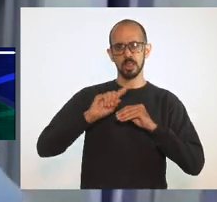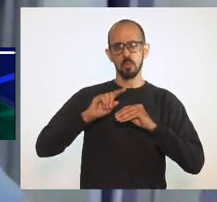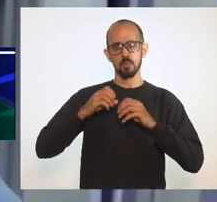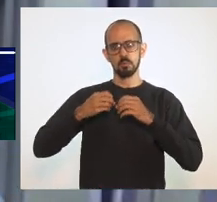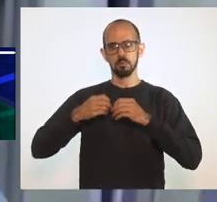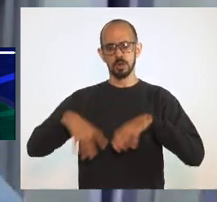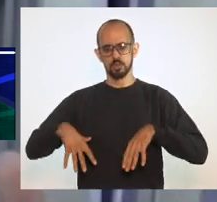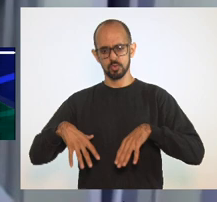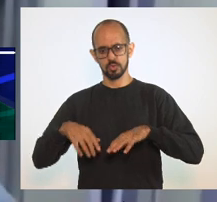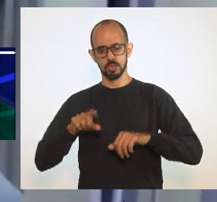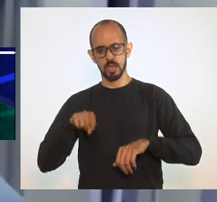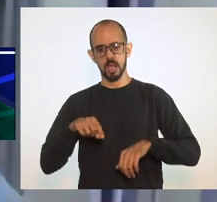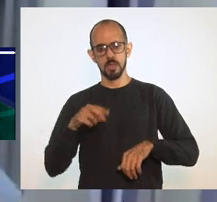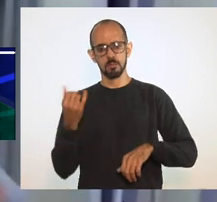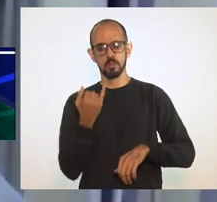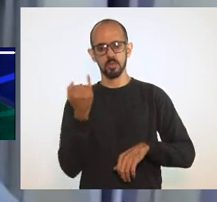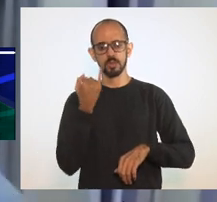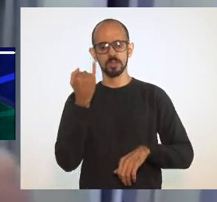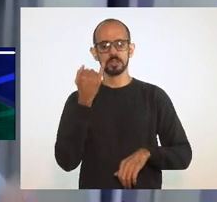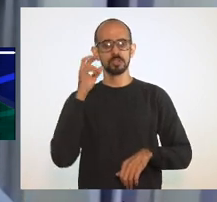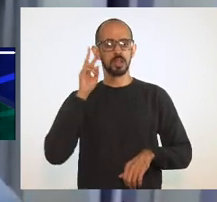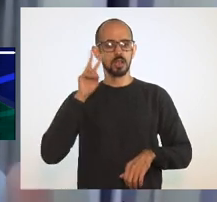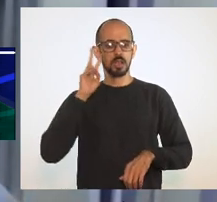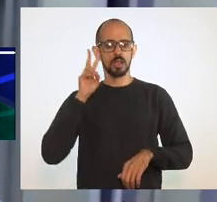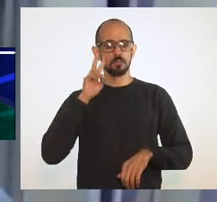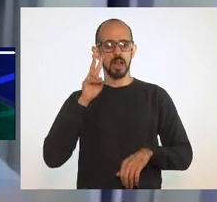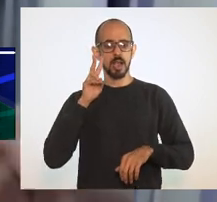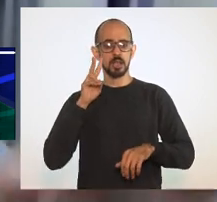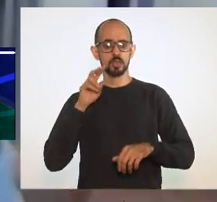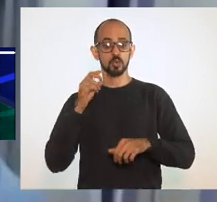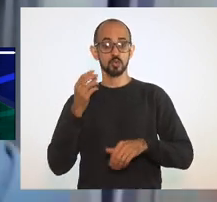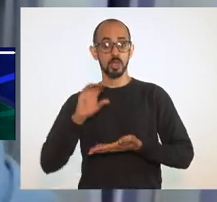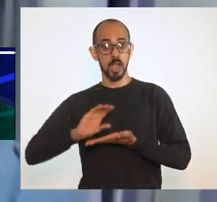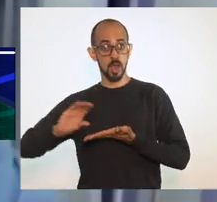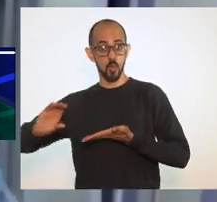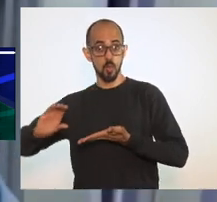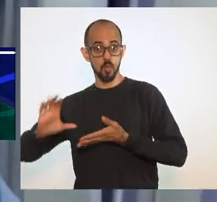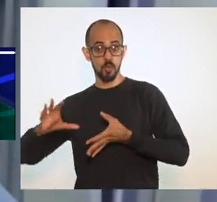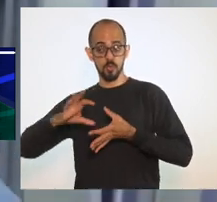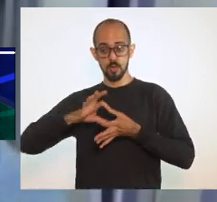dispositivo constitucional, que isso, que os recursos desvinculados são